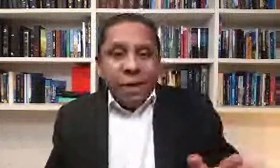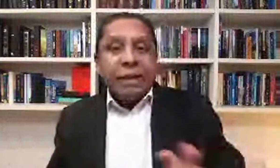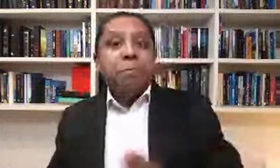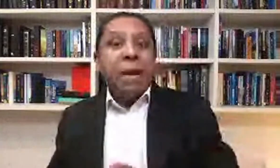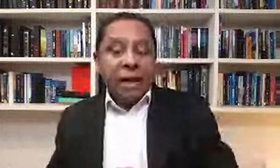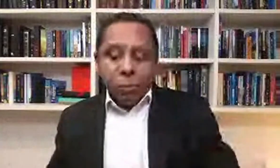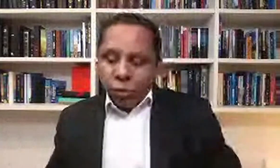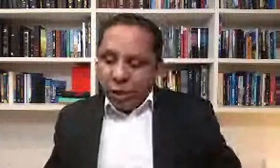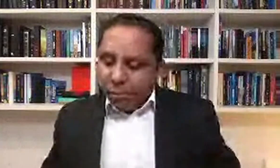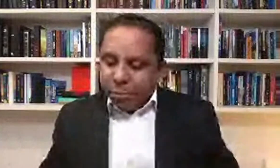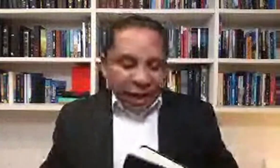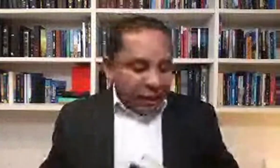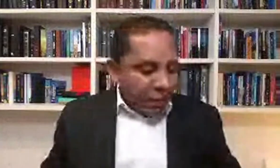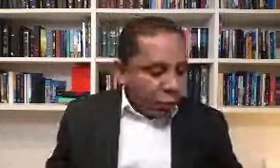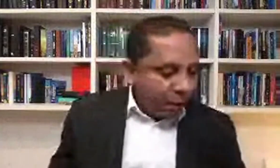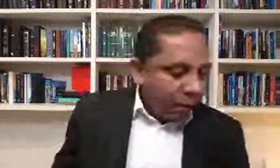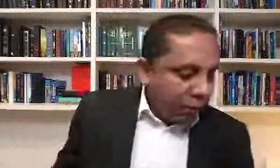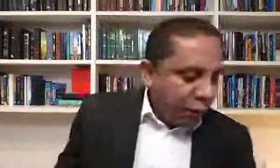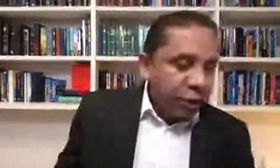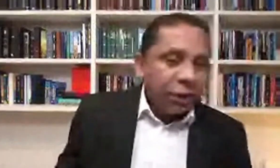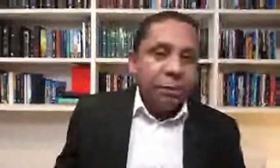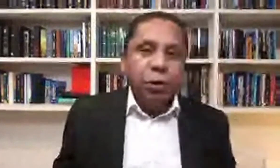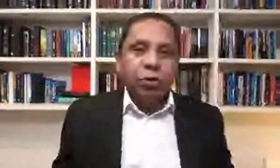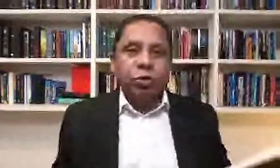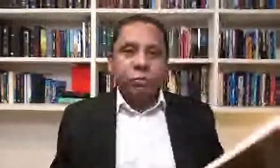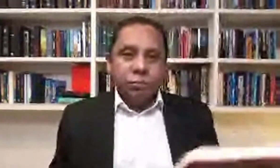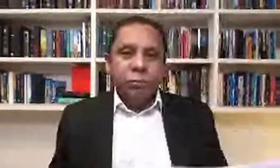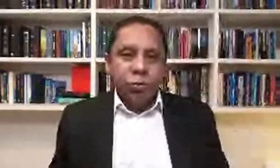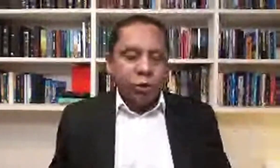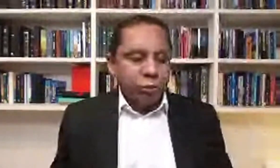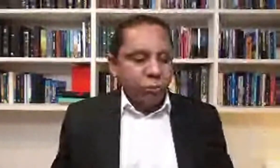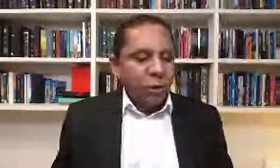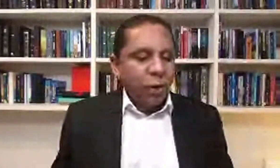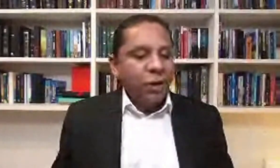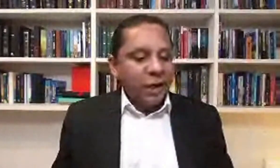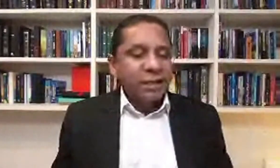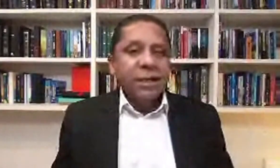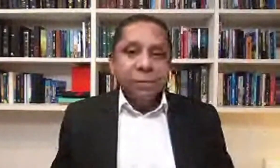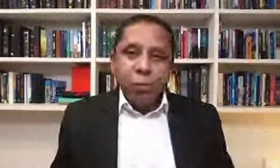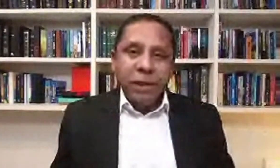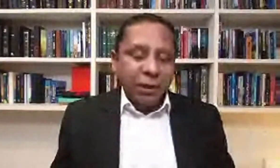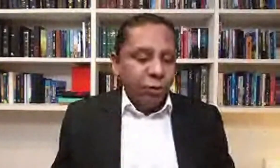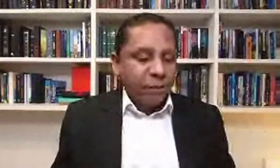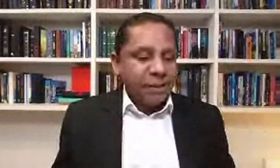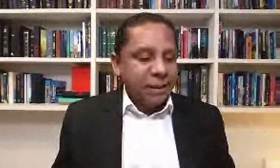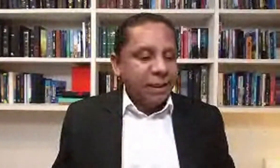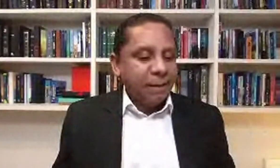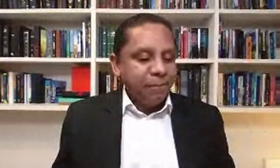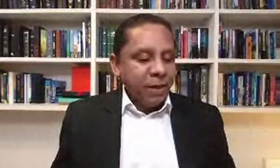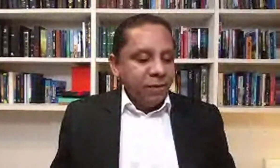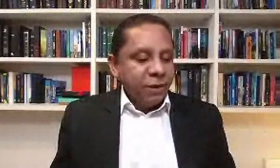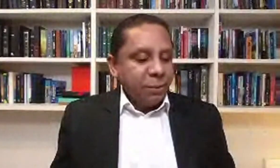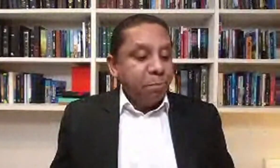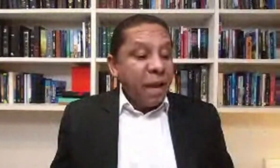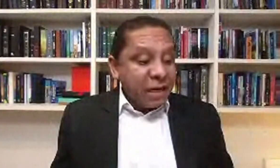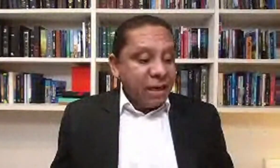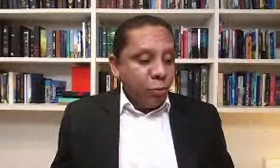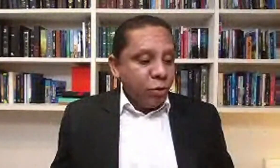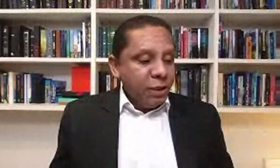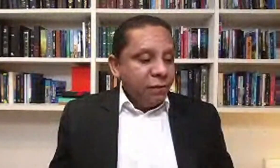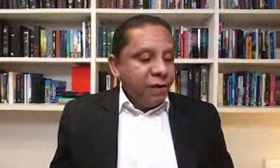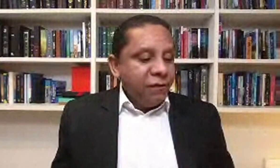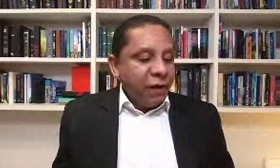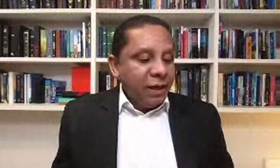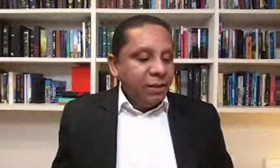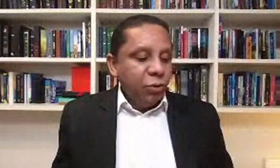Assim começa Pérgamo. Pérgamo, voltando aqui para o nosso manual da Casa Publicadora Brasileira, veja,